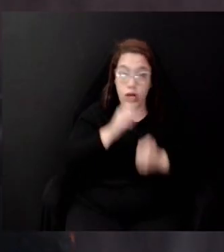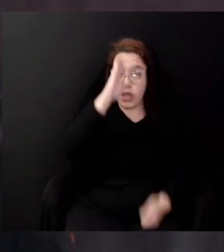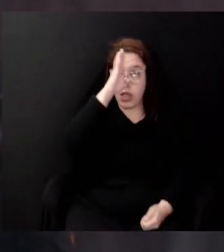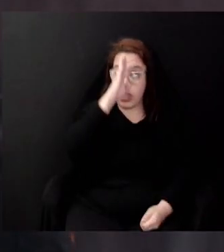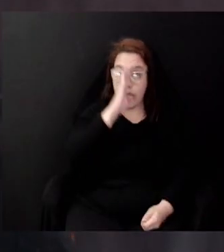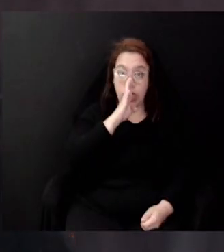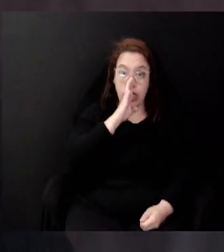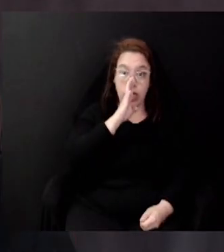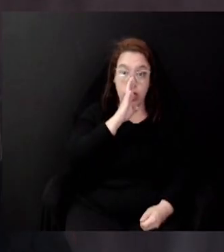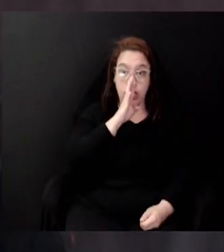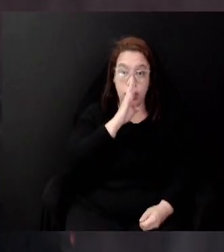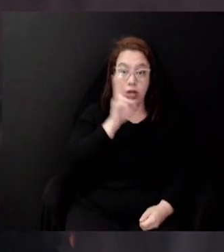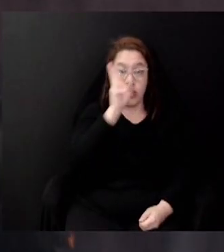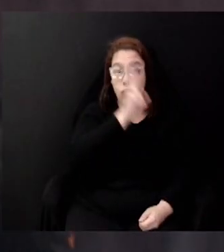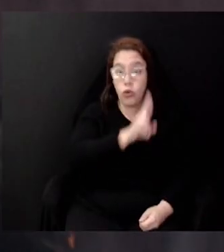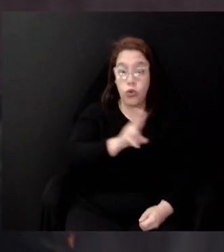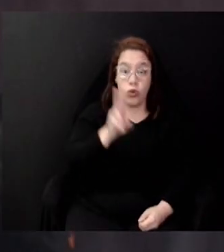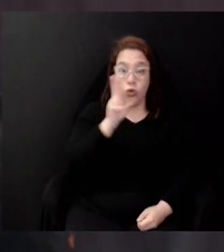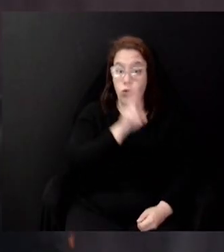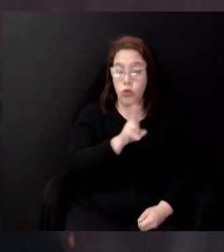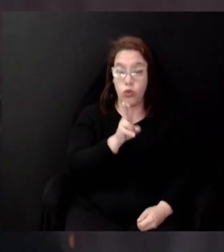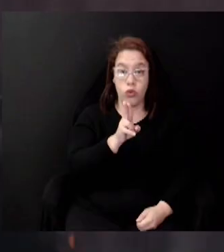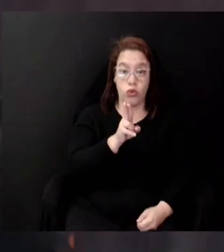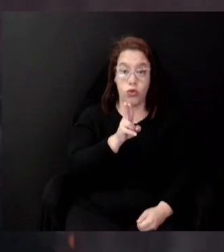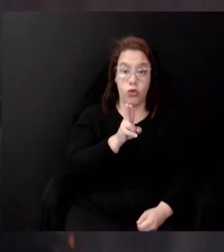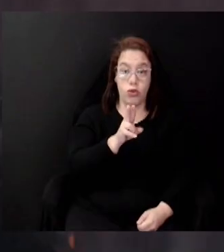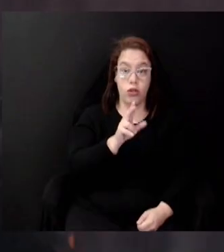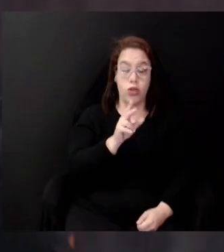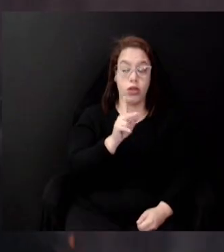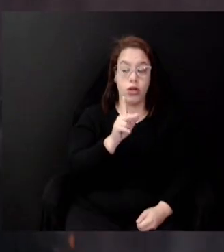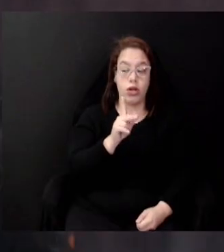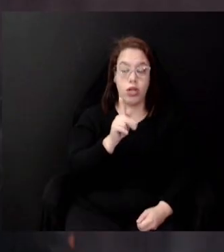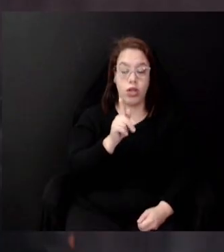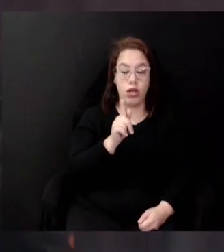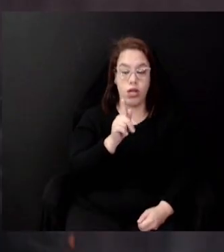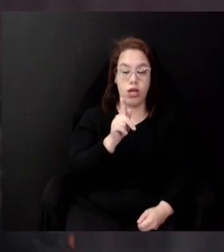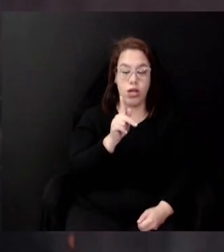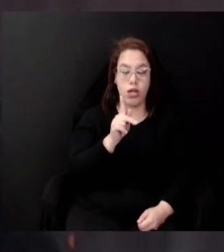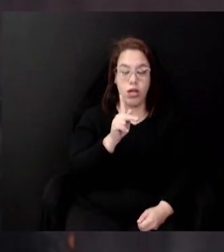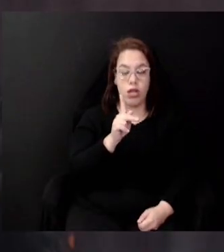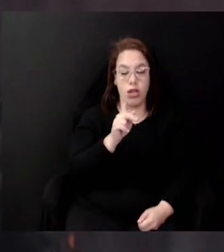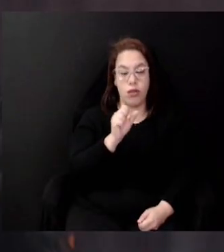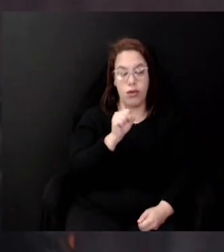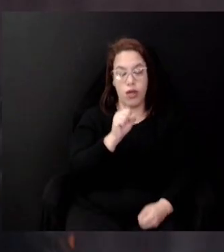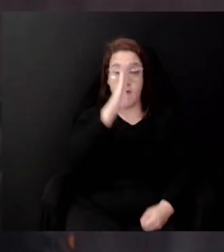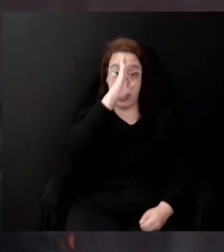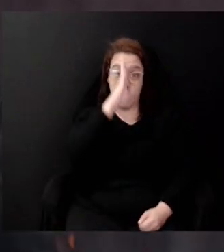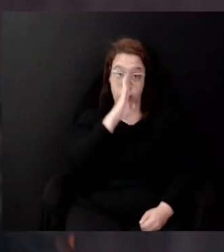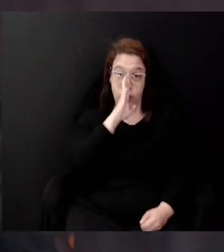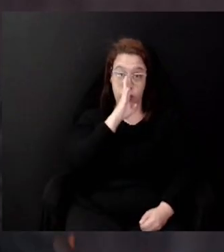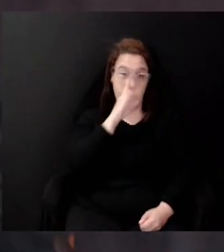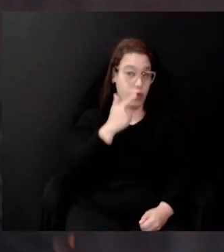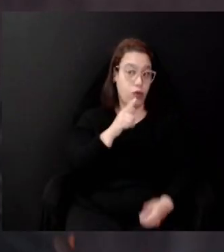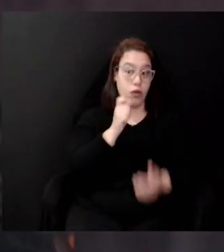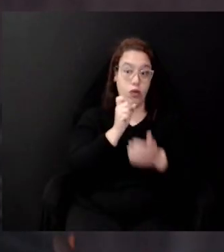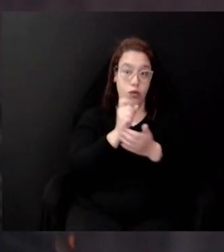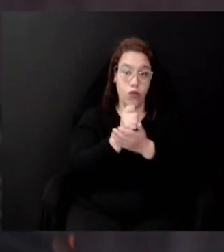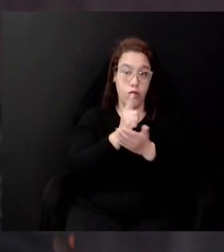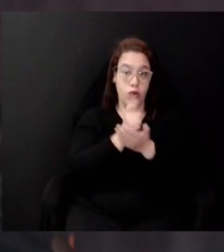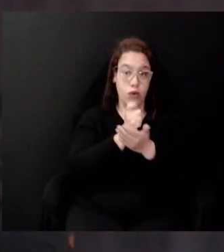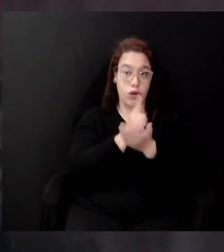está usando um GPS que é de graça, e ele diz: quando você não está pagando, o produto é